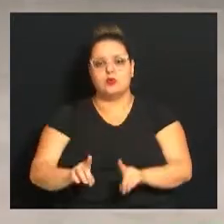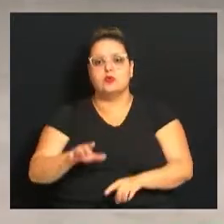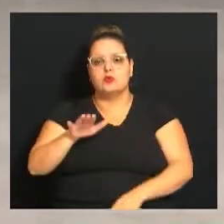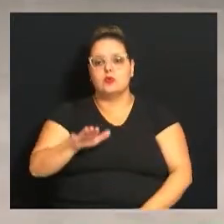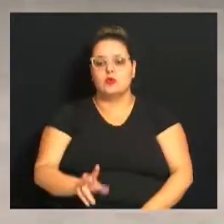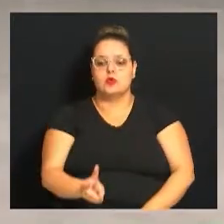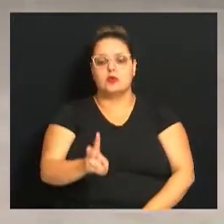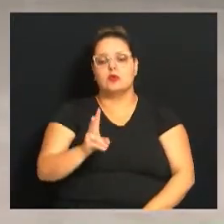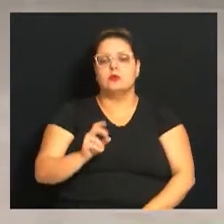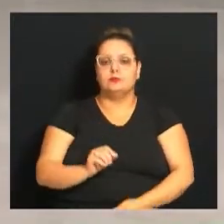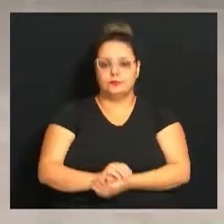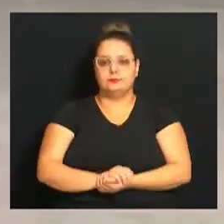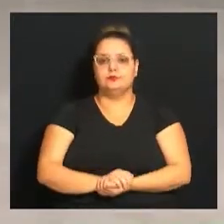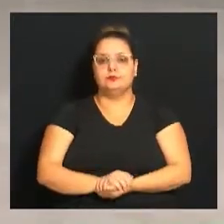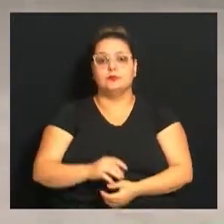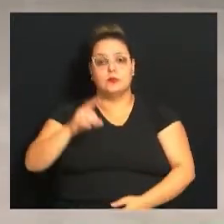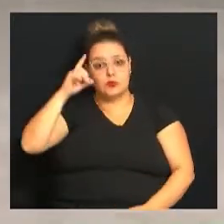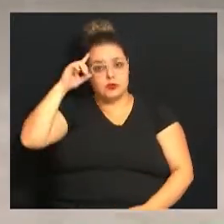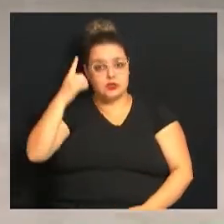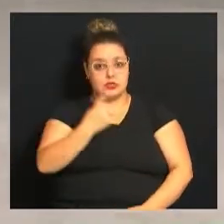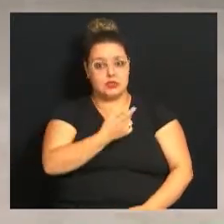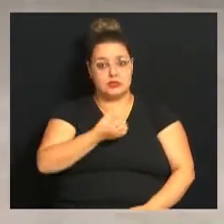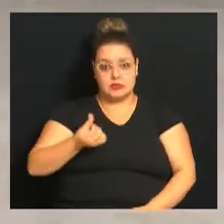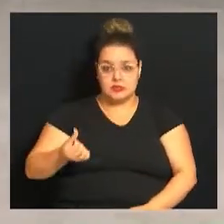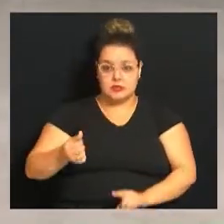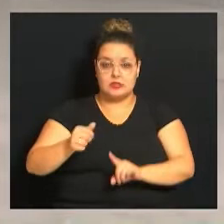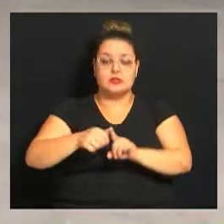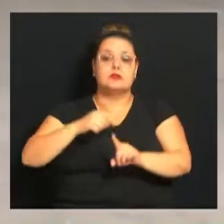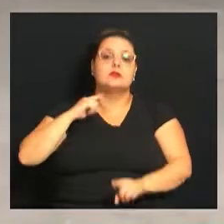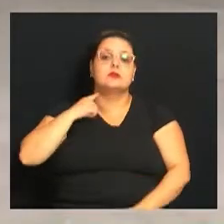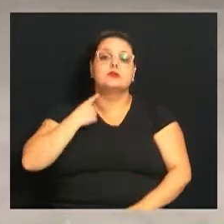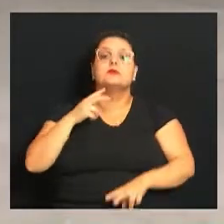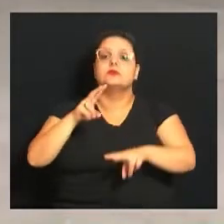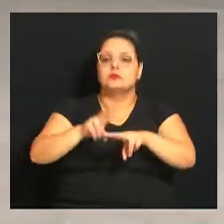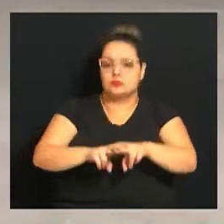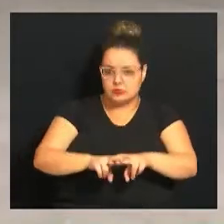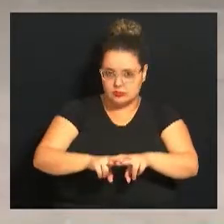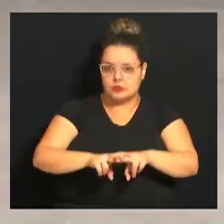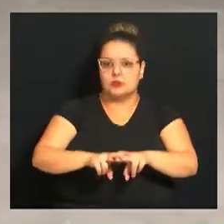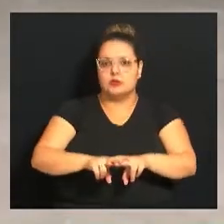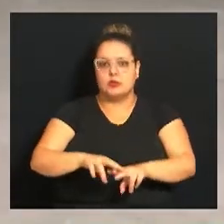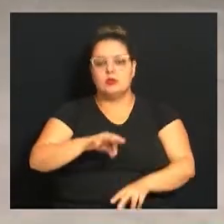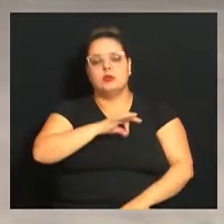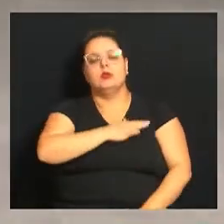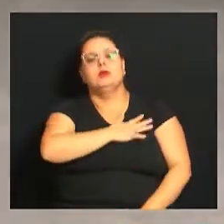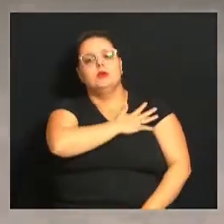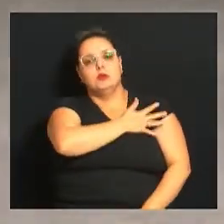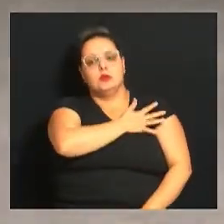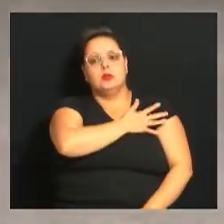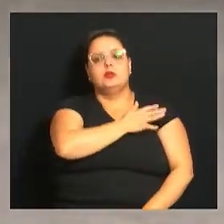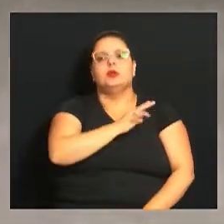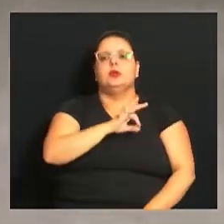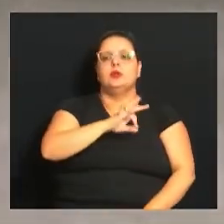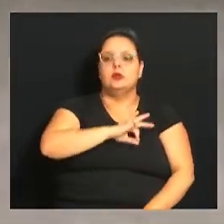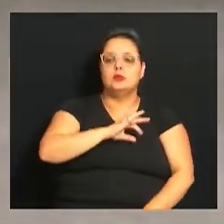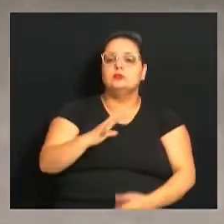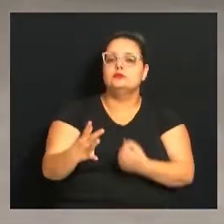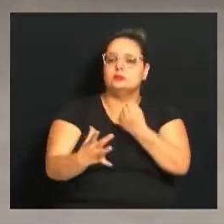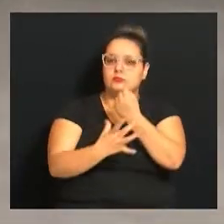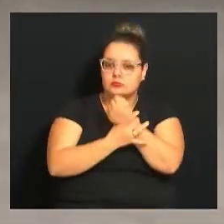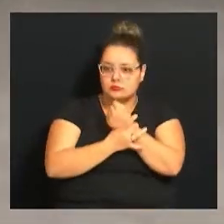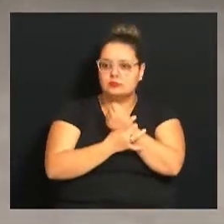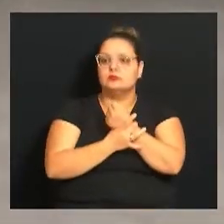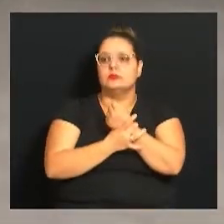dia 16 de maio, funcionários do sistema prisional, das forças de segurança e forças armadas, caminhoneiros